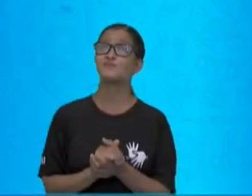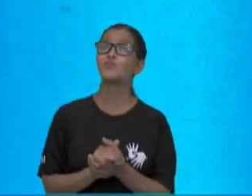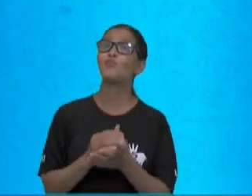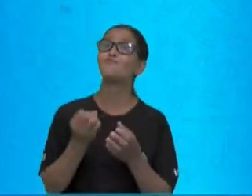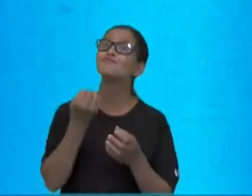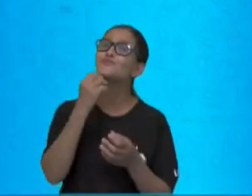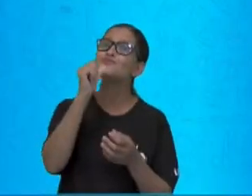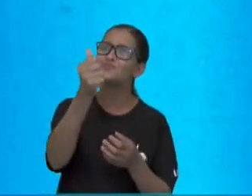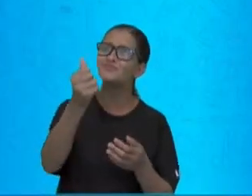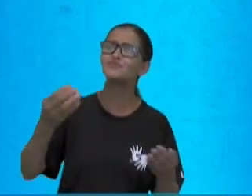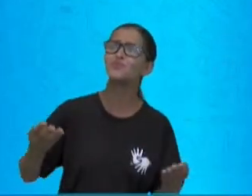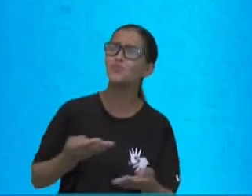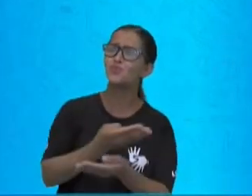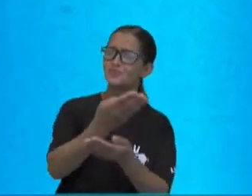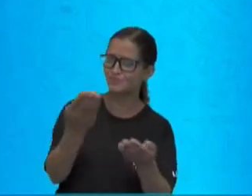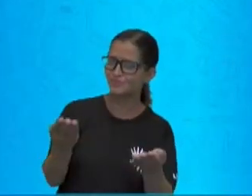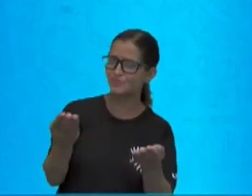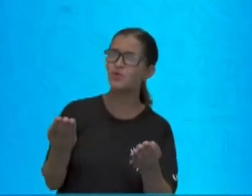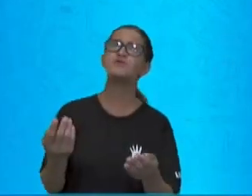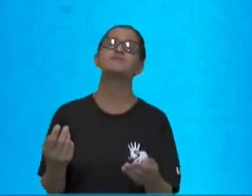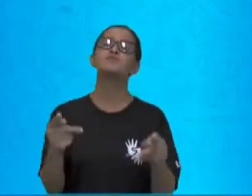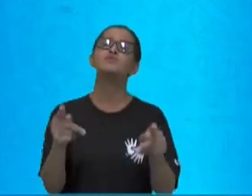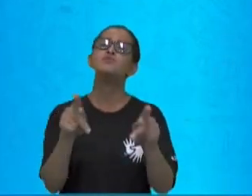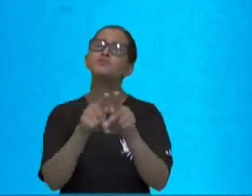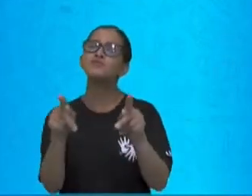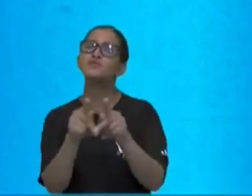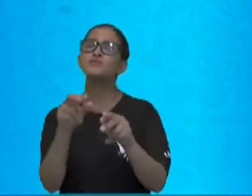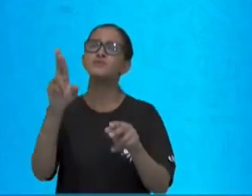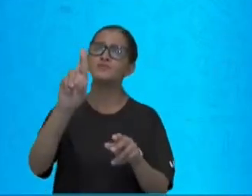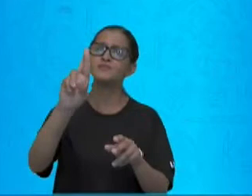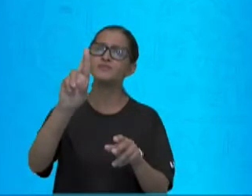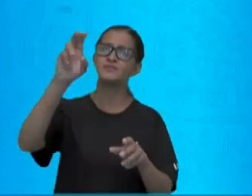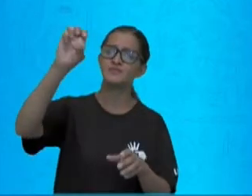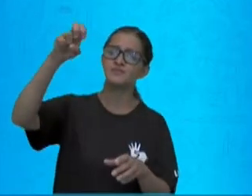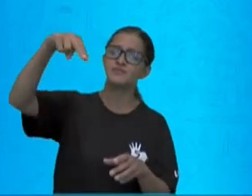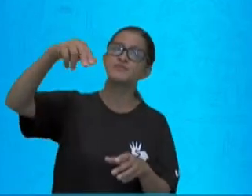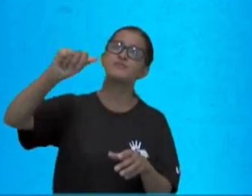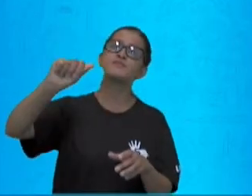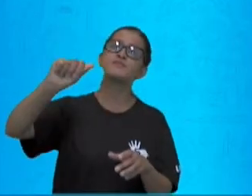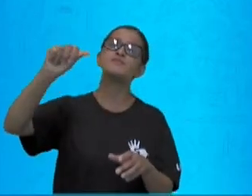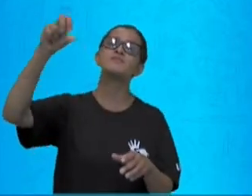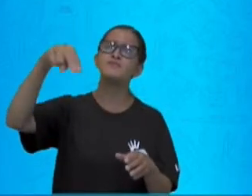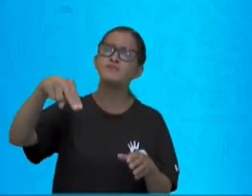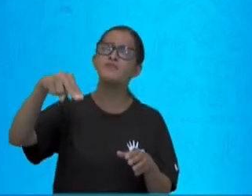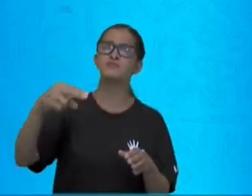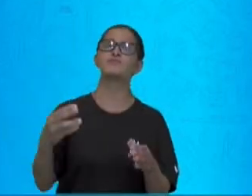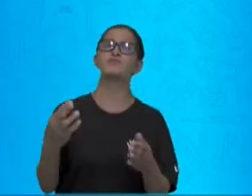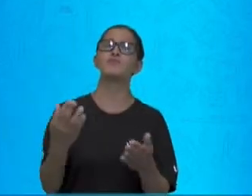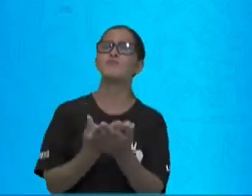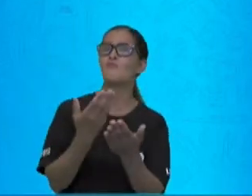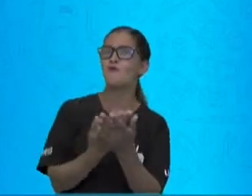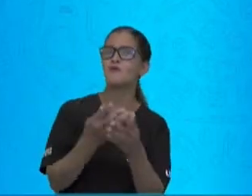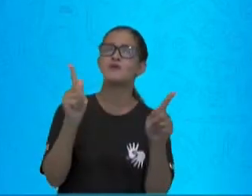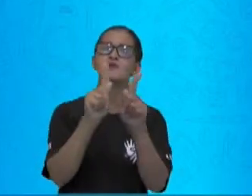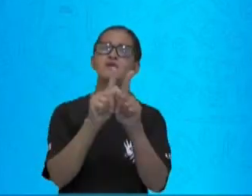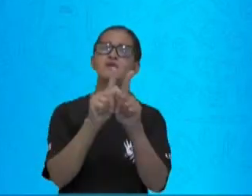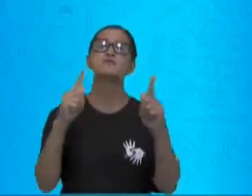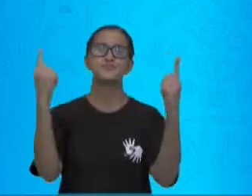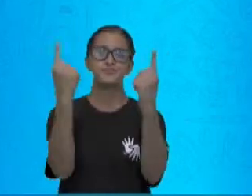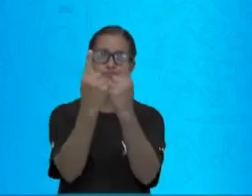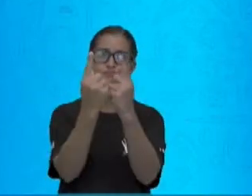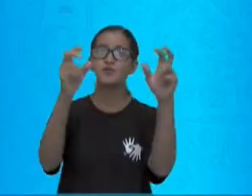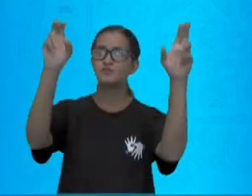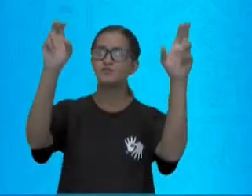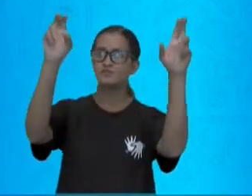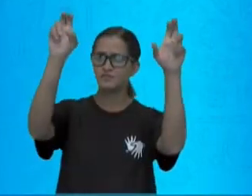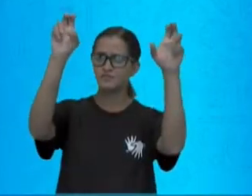Olá, queridos alunos e alunas, tudo bem com vocês? Sou o professor Renan e vamos seguir com a aula de Geografia. O tema de hoje